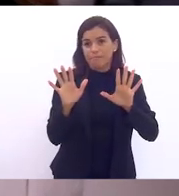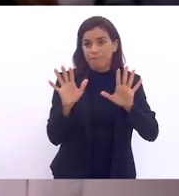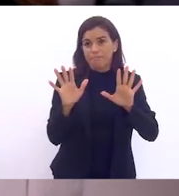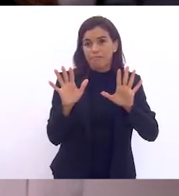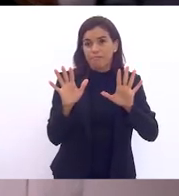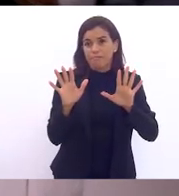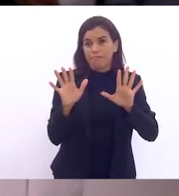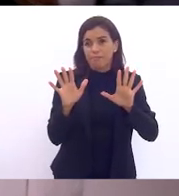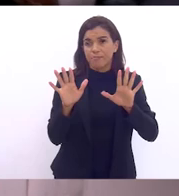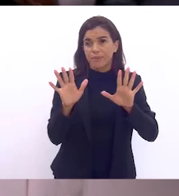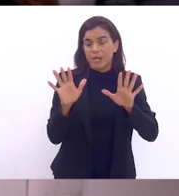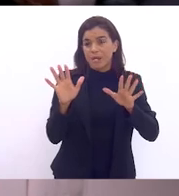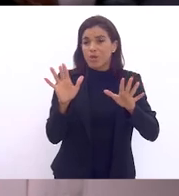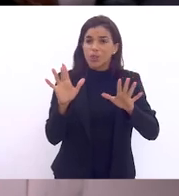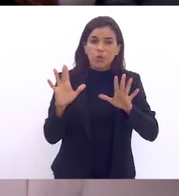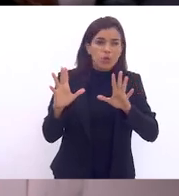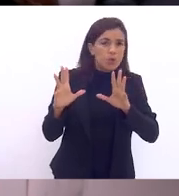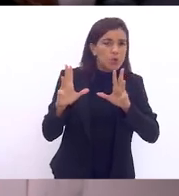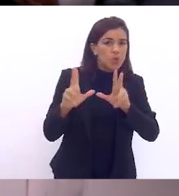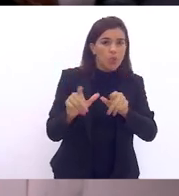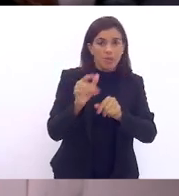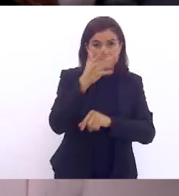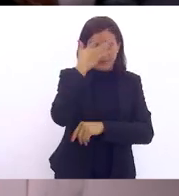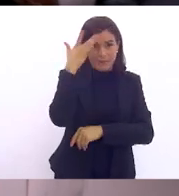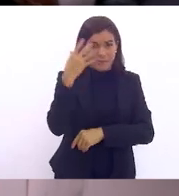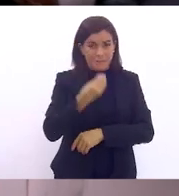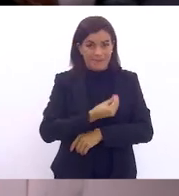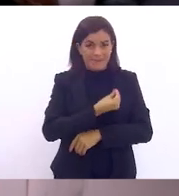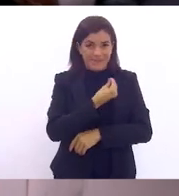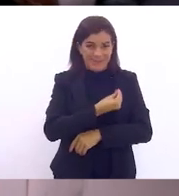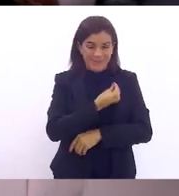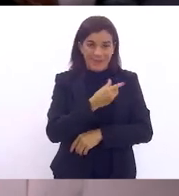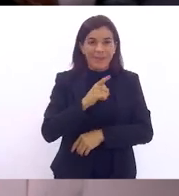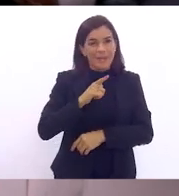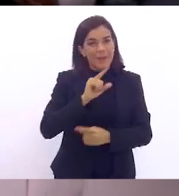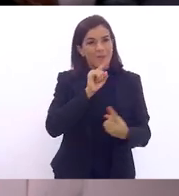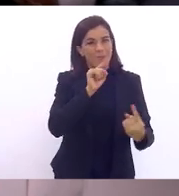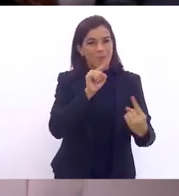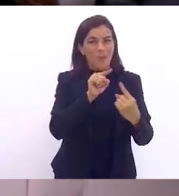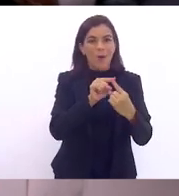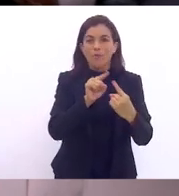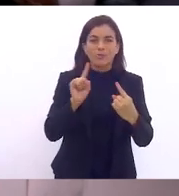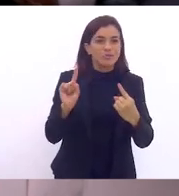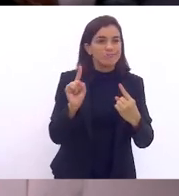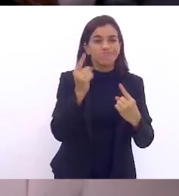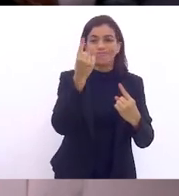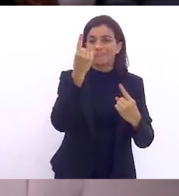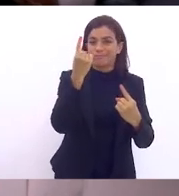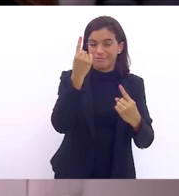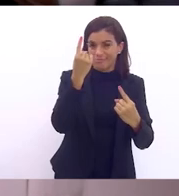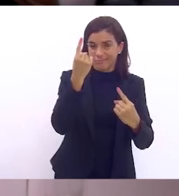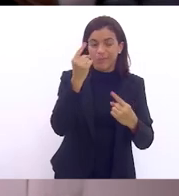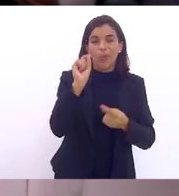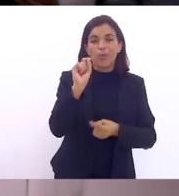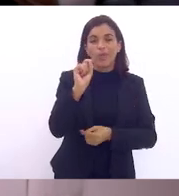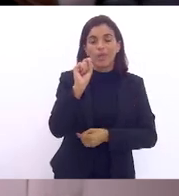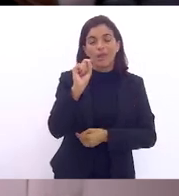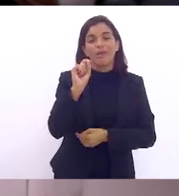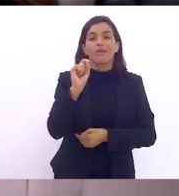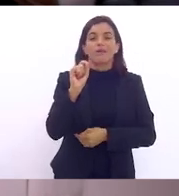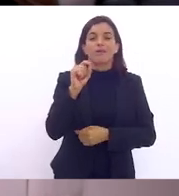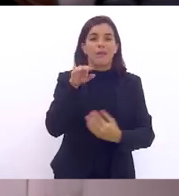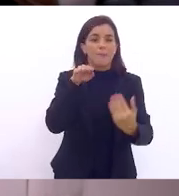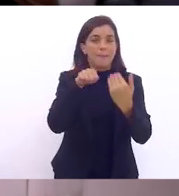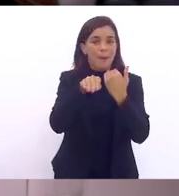as todos os entes as pessoas aqui presentes eh T um objetivo comum de fazer com que a Rodovia